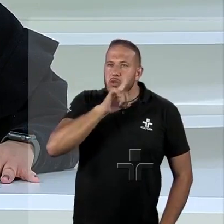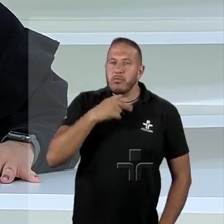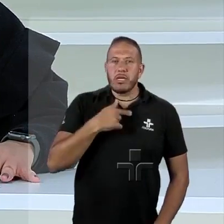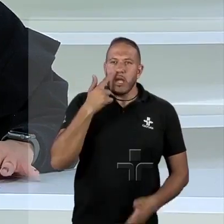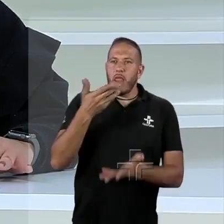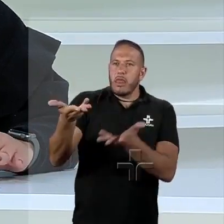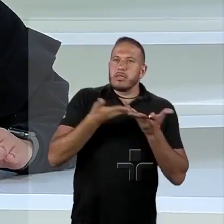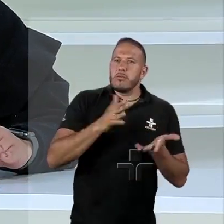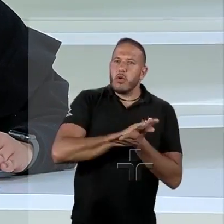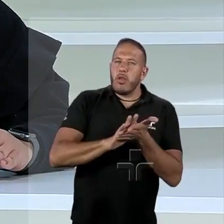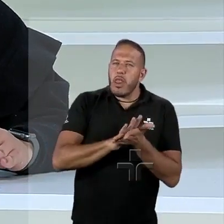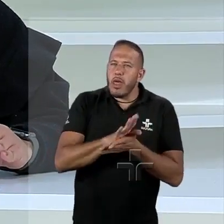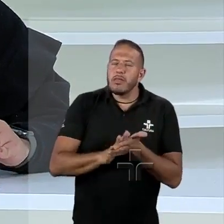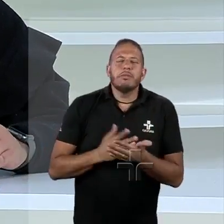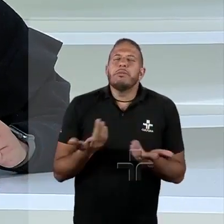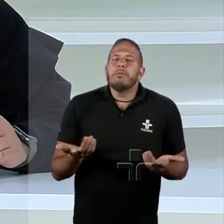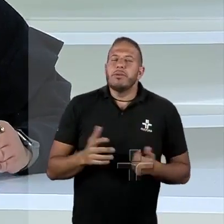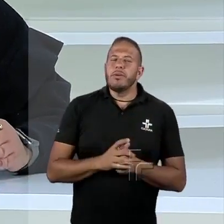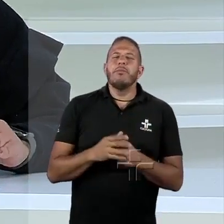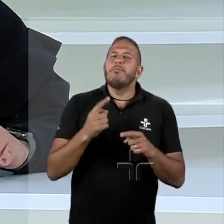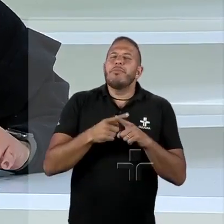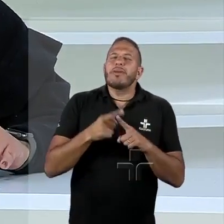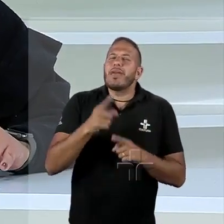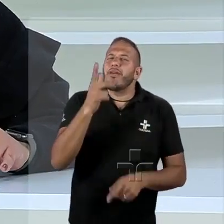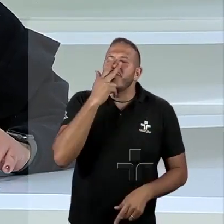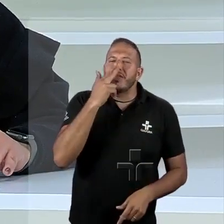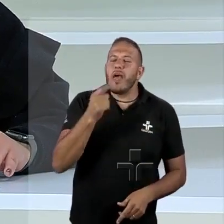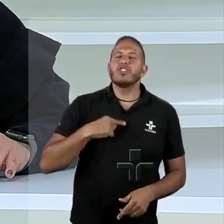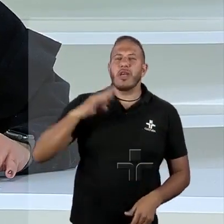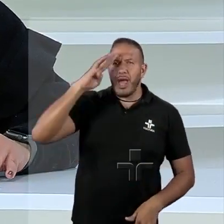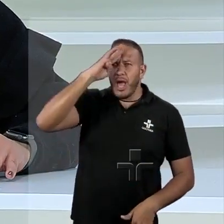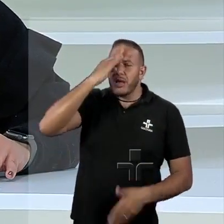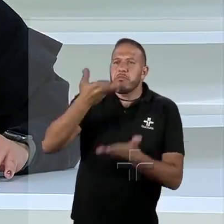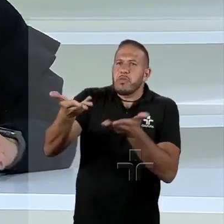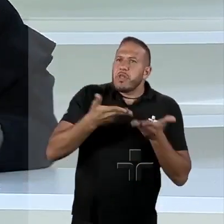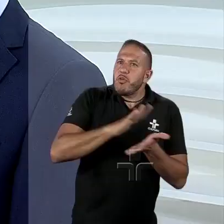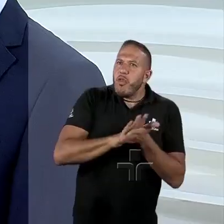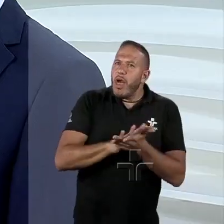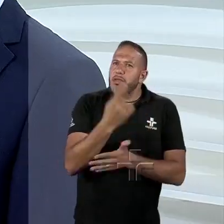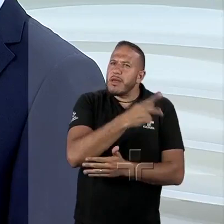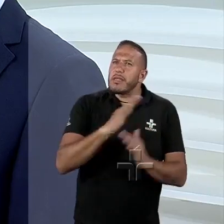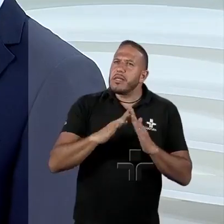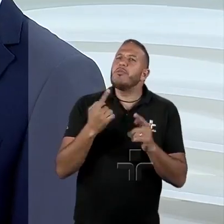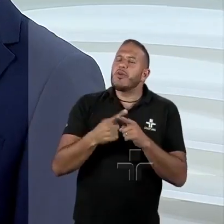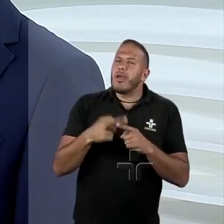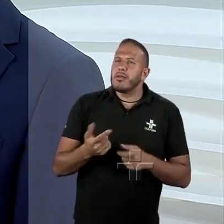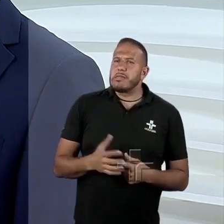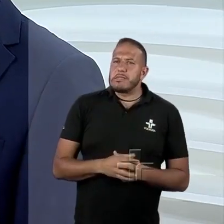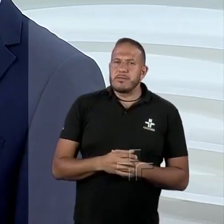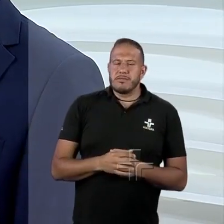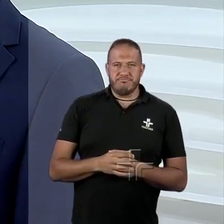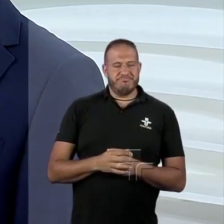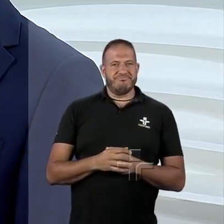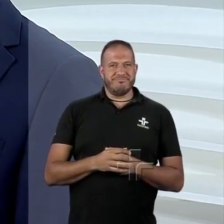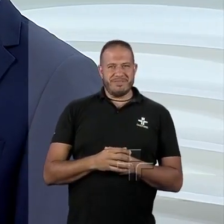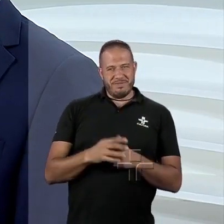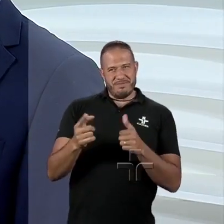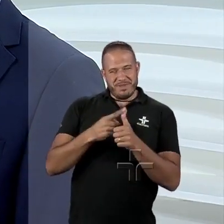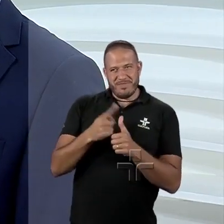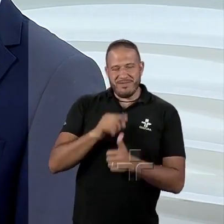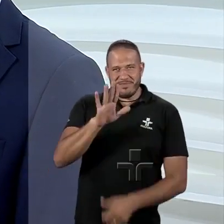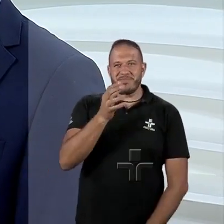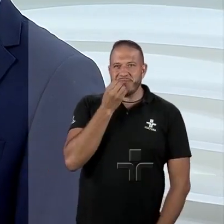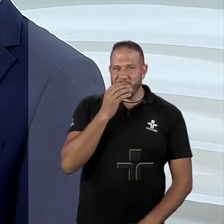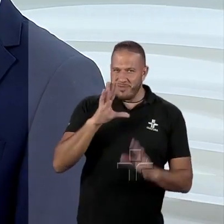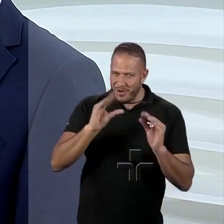recebido por ele. Por que o senhor acha que não houve essa reciprocidade do apoio? Primeiro, Ana Clara, boa noite. E